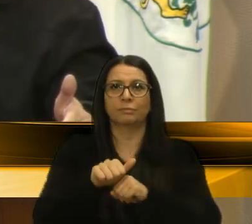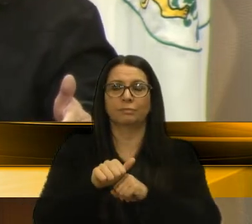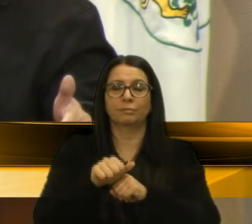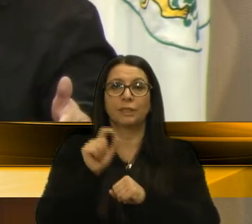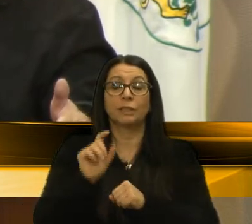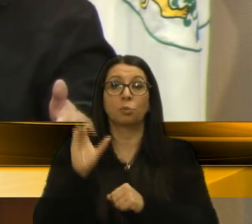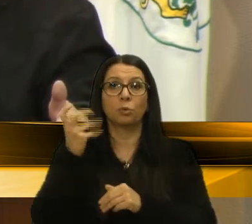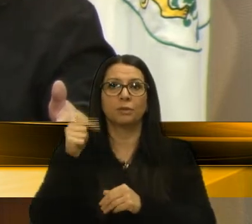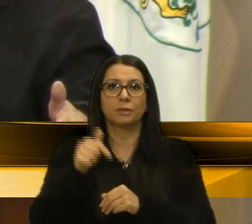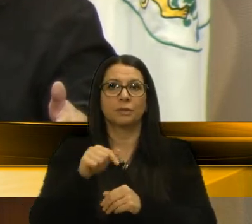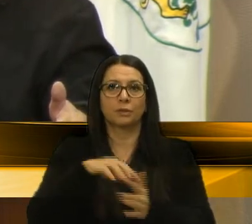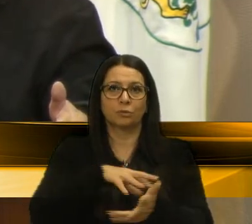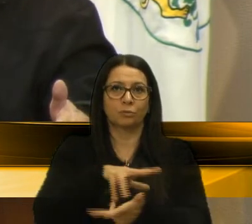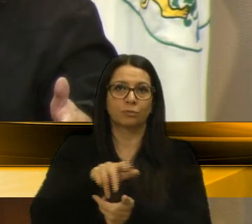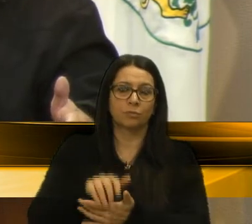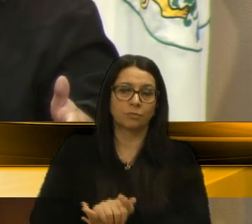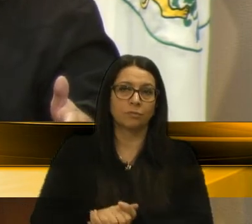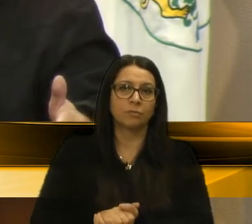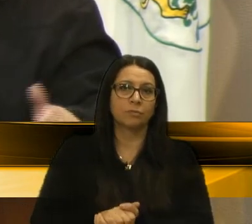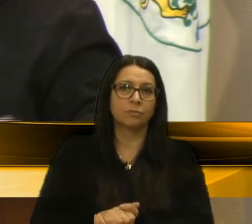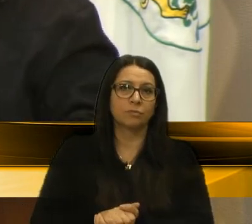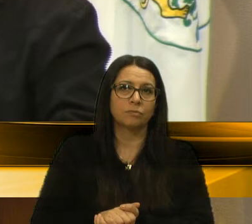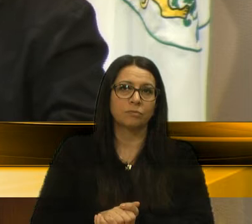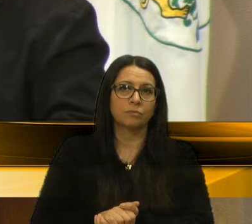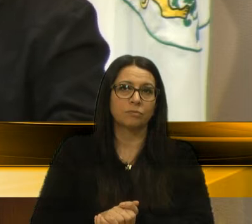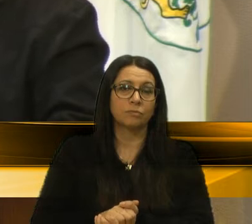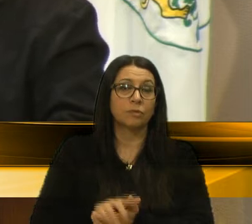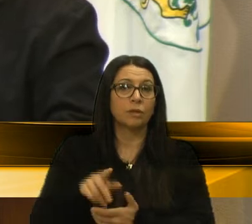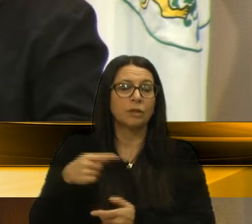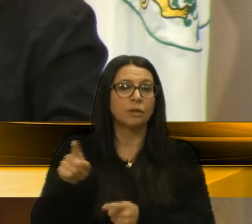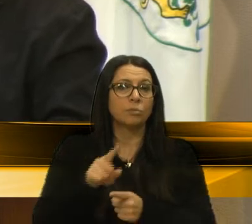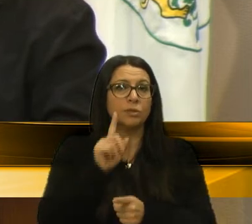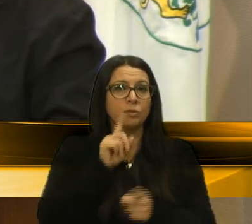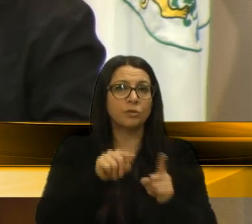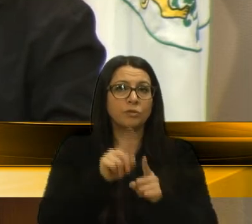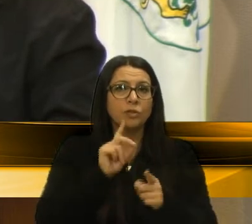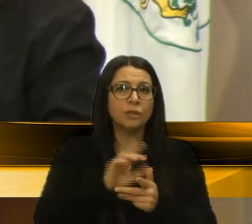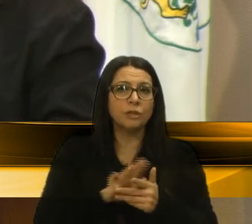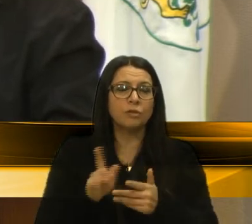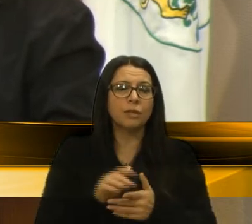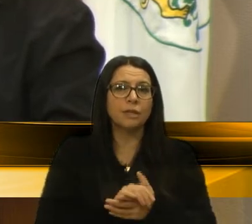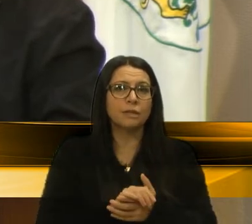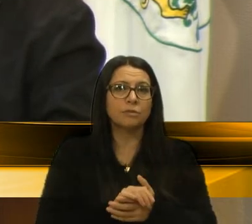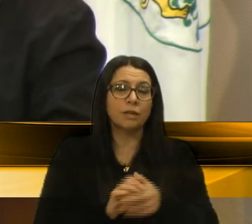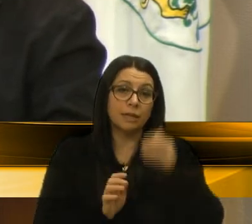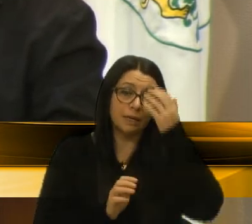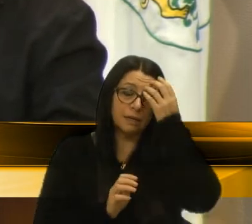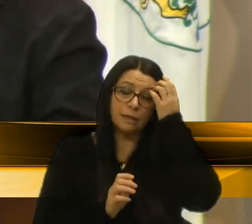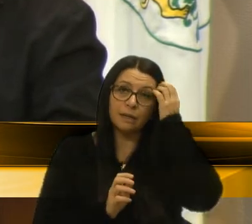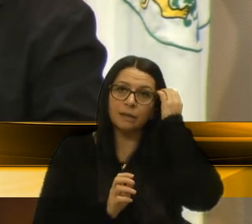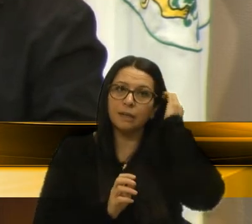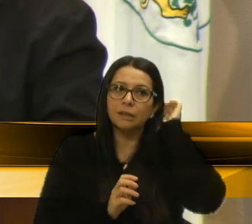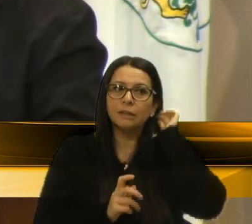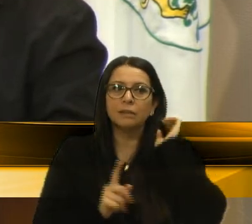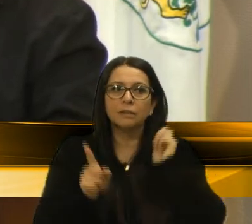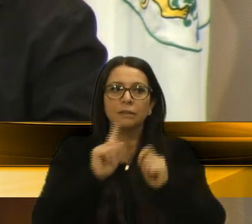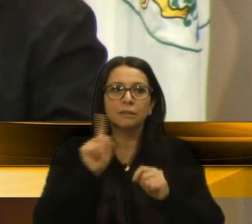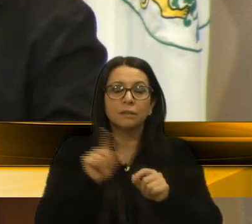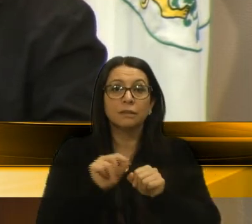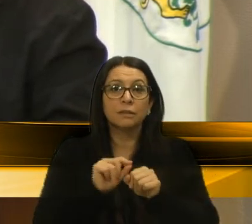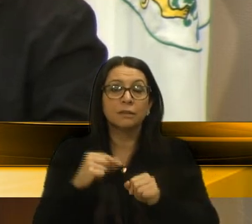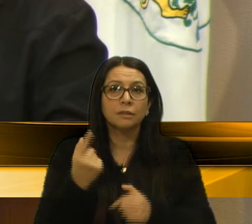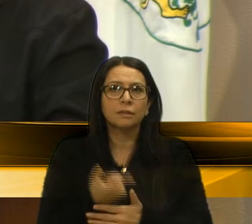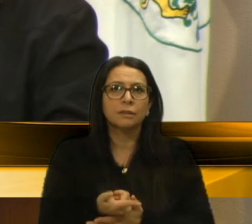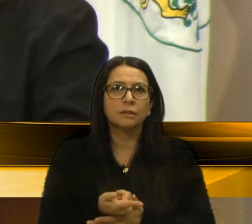estão acontecendo no mundo. E de outra banda, eu acho também muito correta a observação feita pela